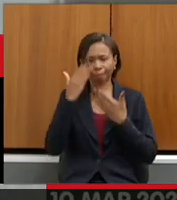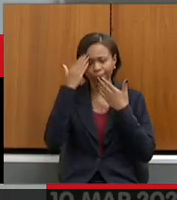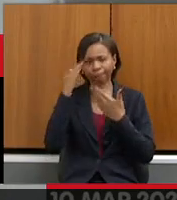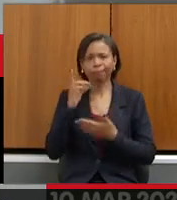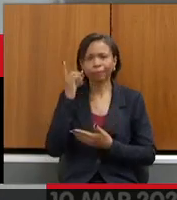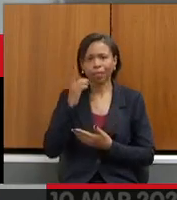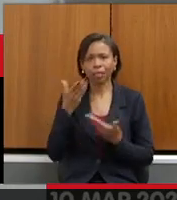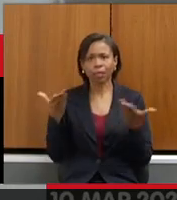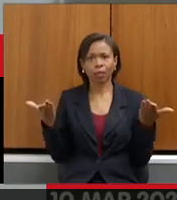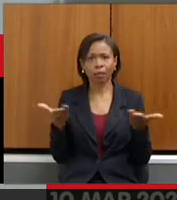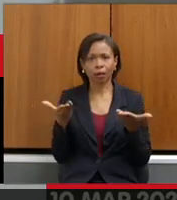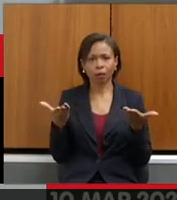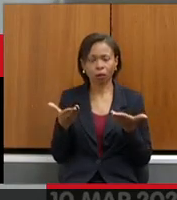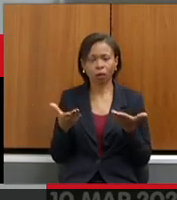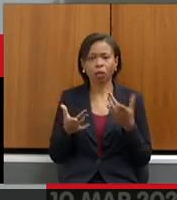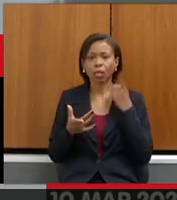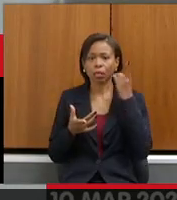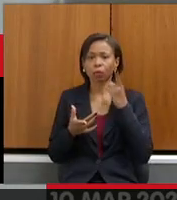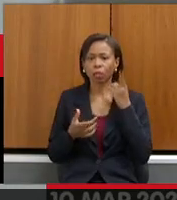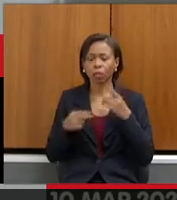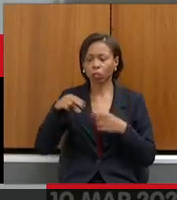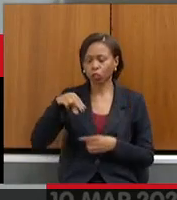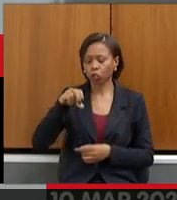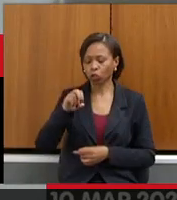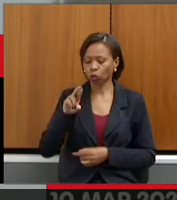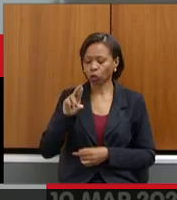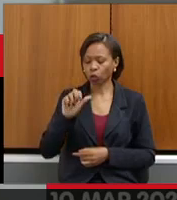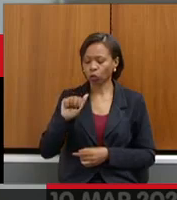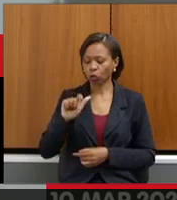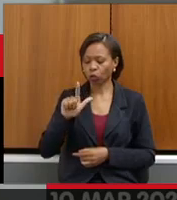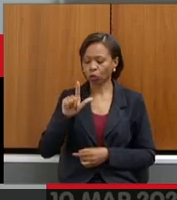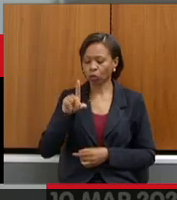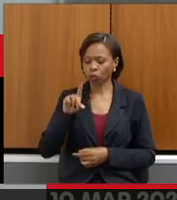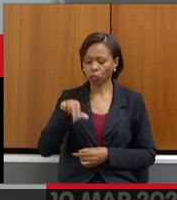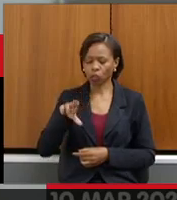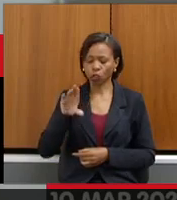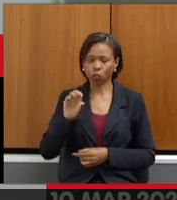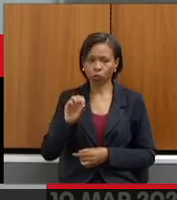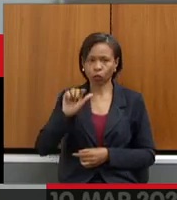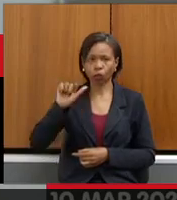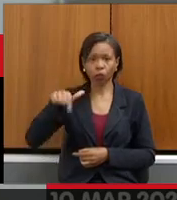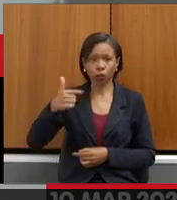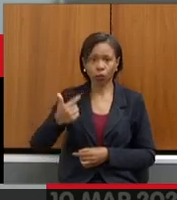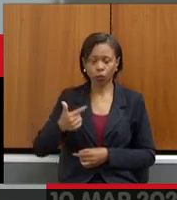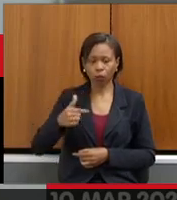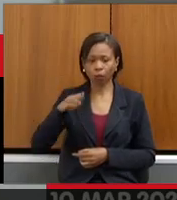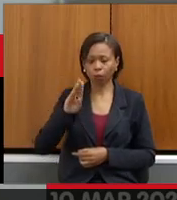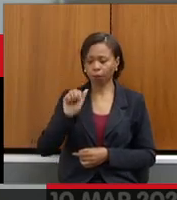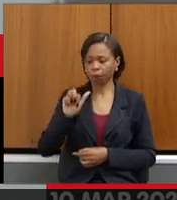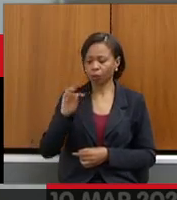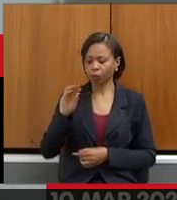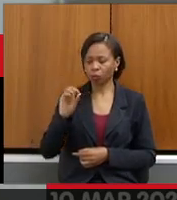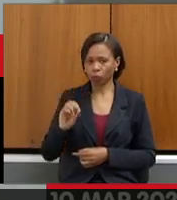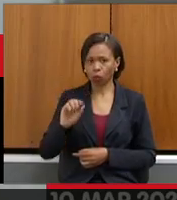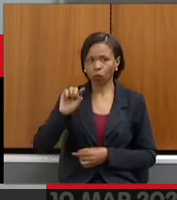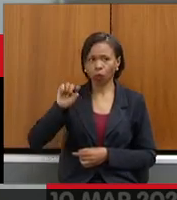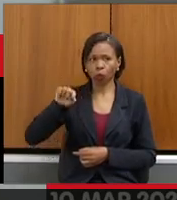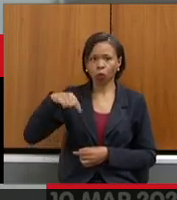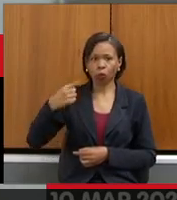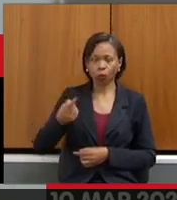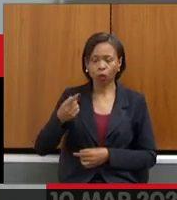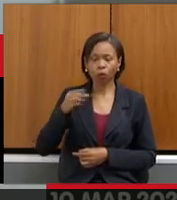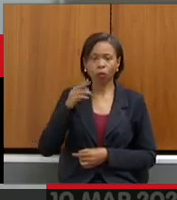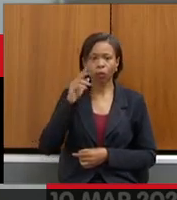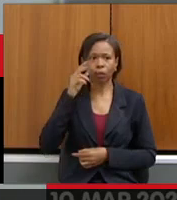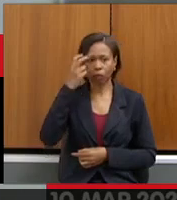Rosângela Reis passamos a palavra agora o deputado Noraldino Júnior em seguida Ainda temos Deputado Bartô Deputado Zé Guilherme Deputado Doutor